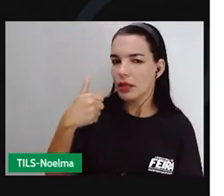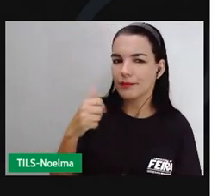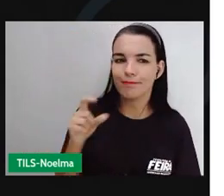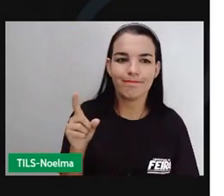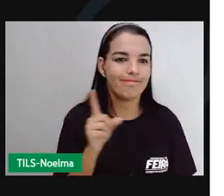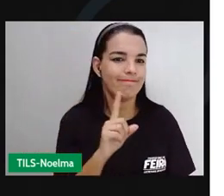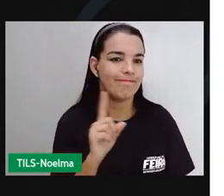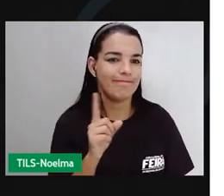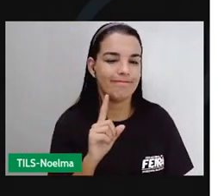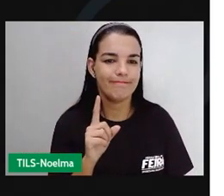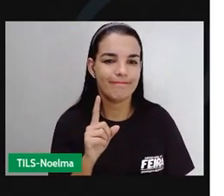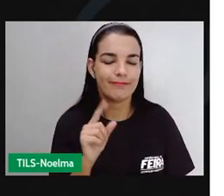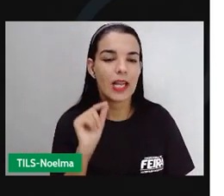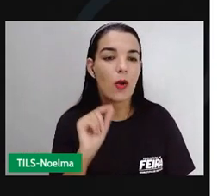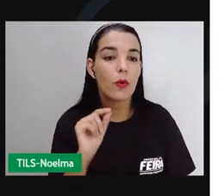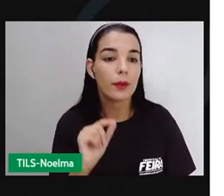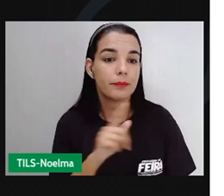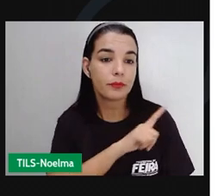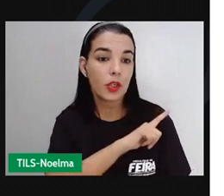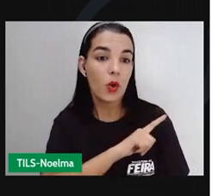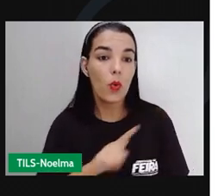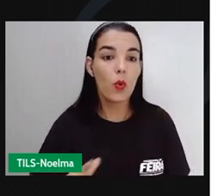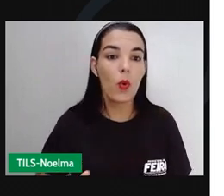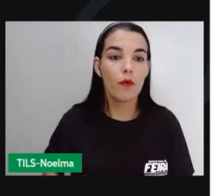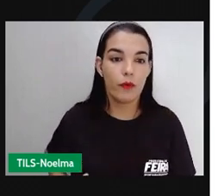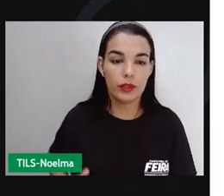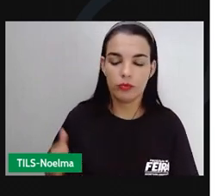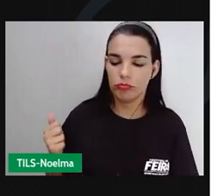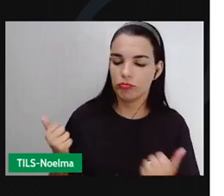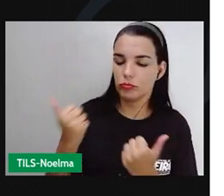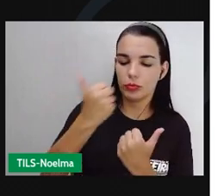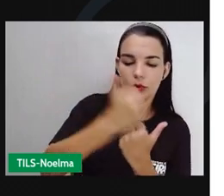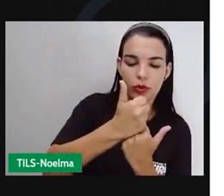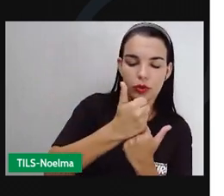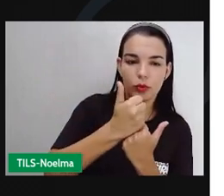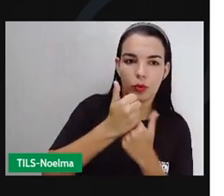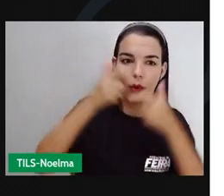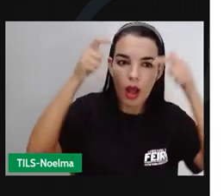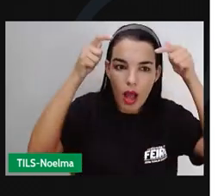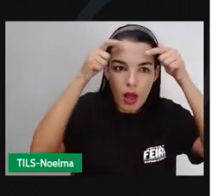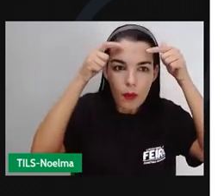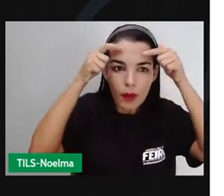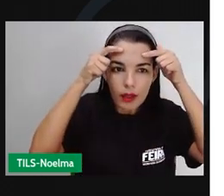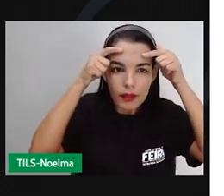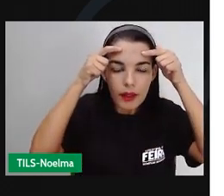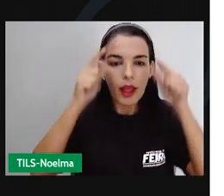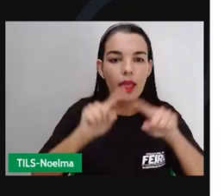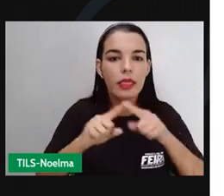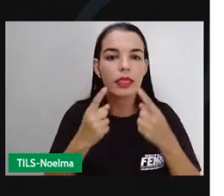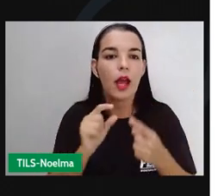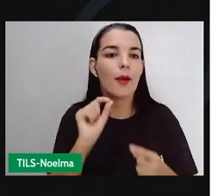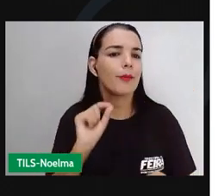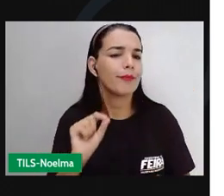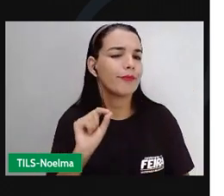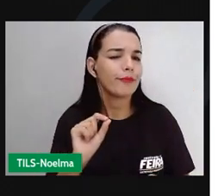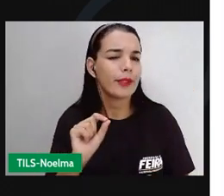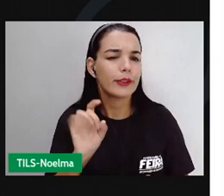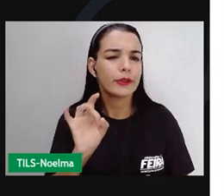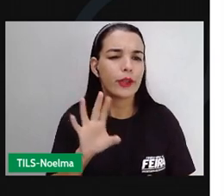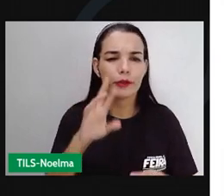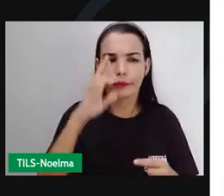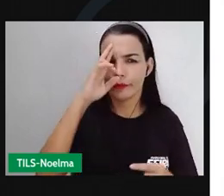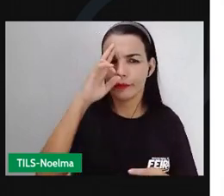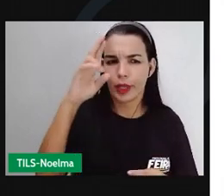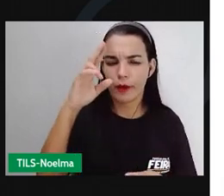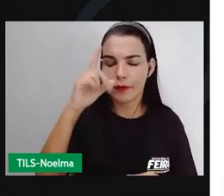A república havia substituído a monarquia, mas quem continuava mandando eram os fazendeiros conhecidos como